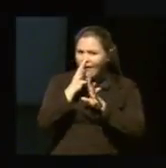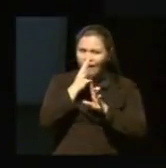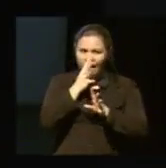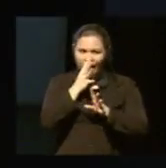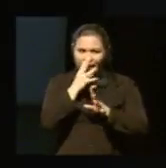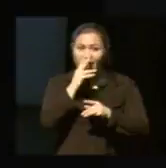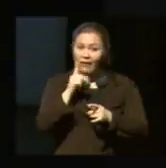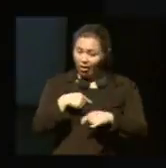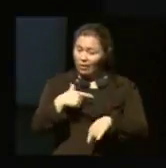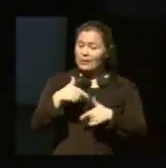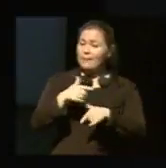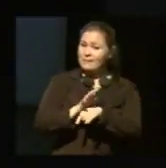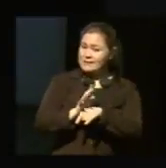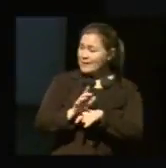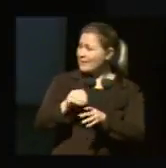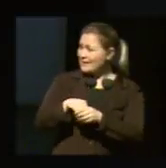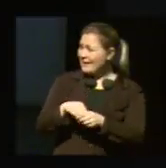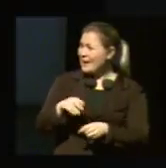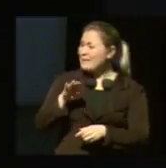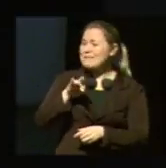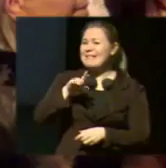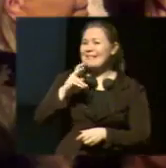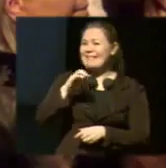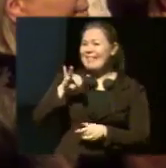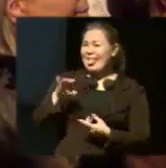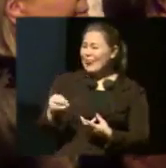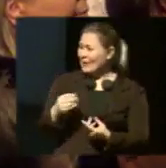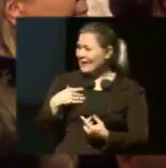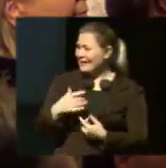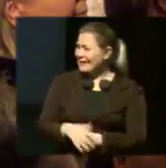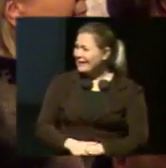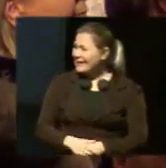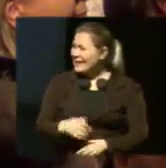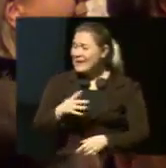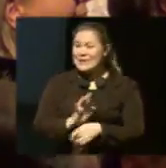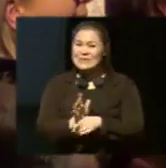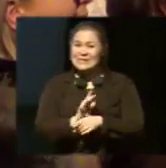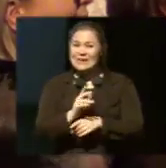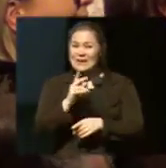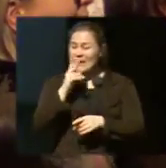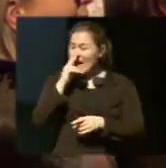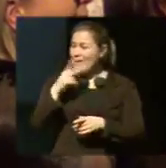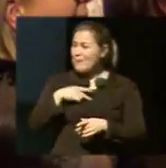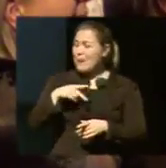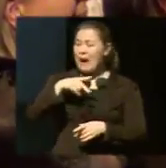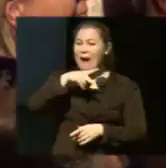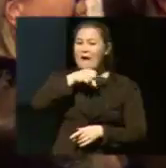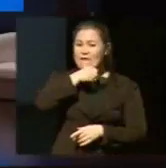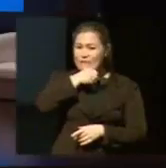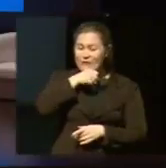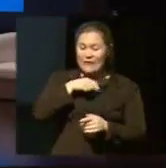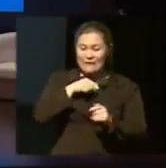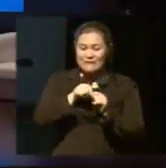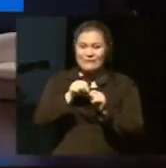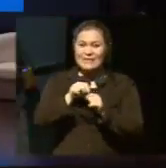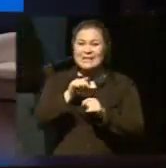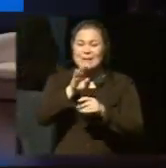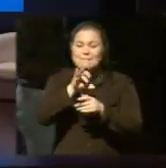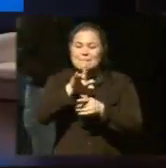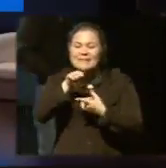cinema das? São Luís de bilheteiro, lanterninha. Ich habe also mehrere cinema do meu avô, Berufe in diesem